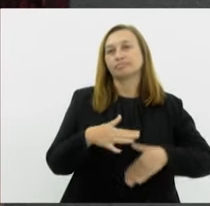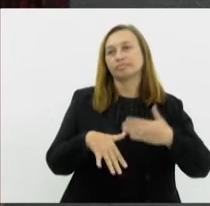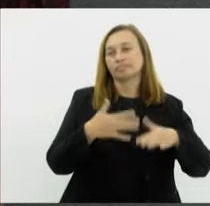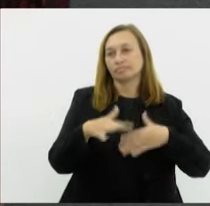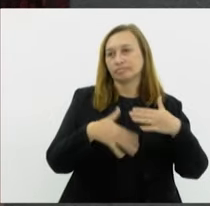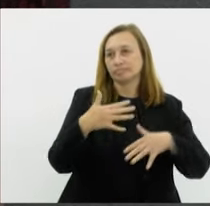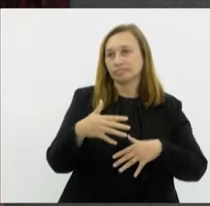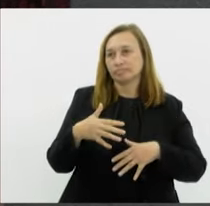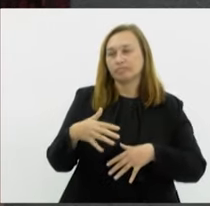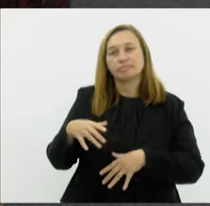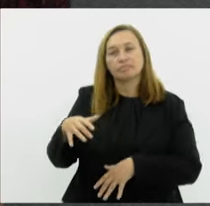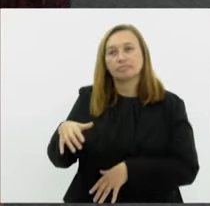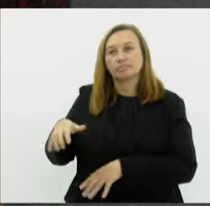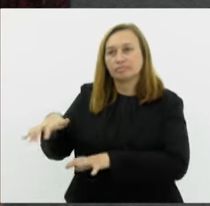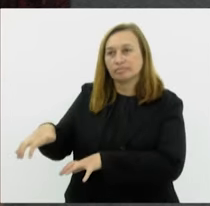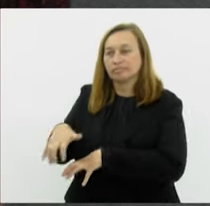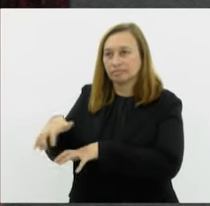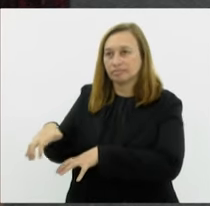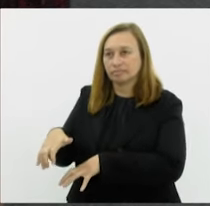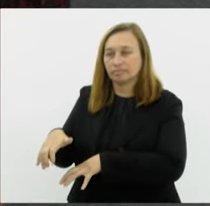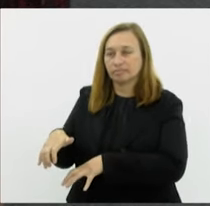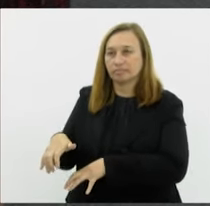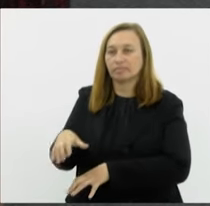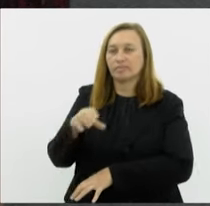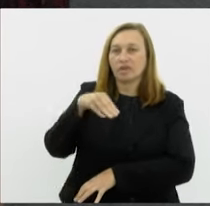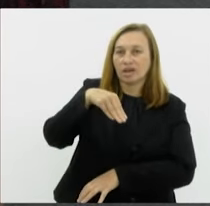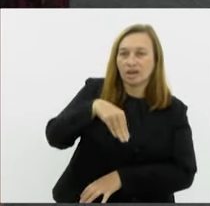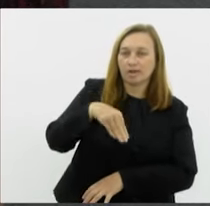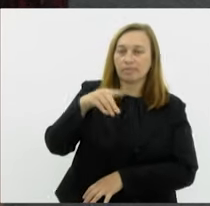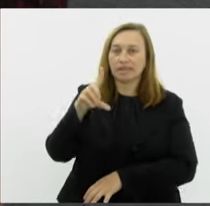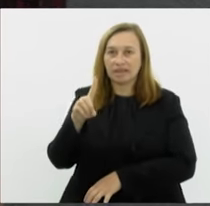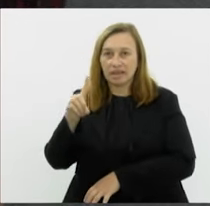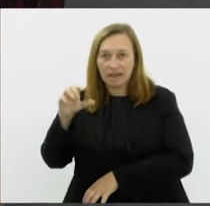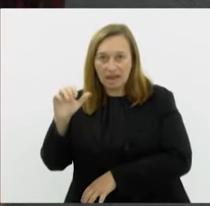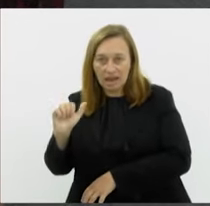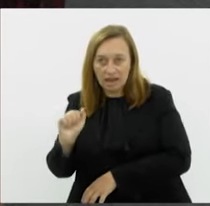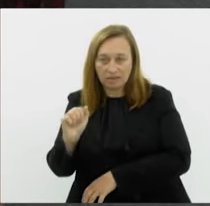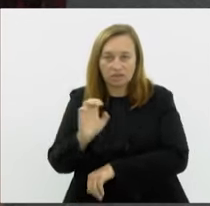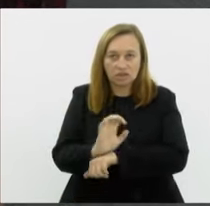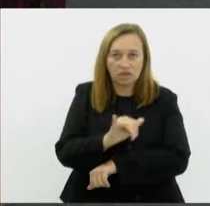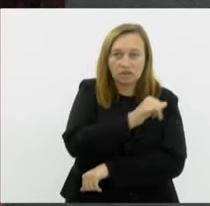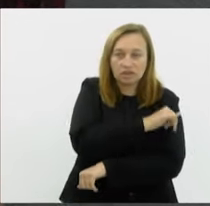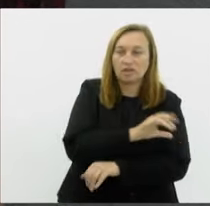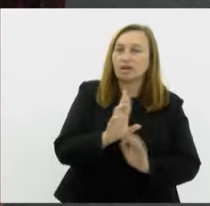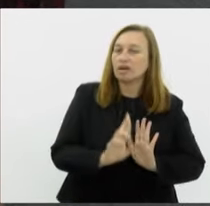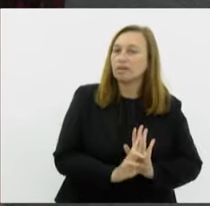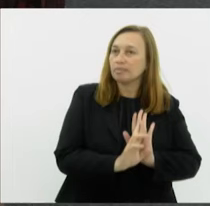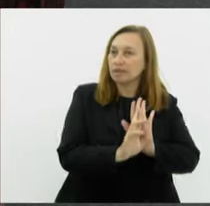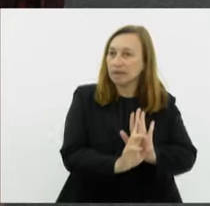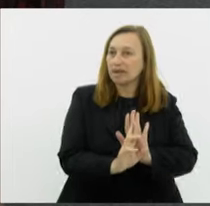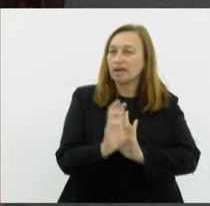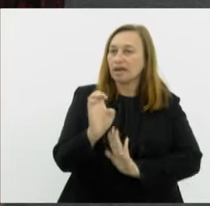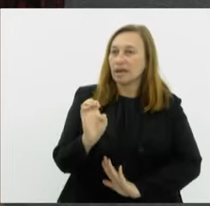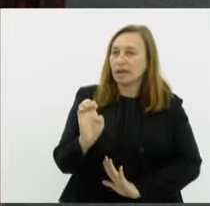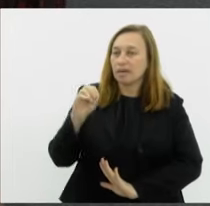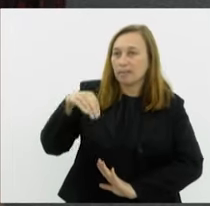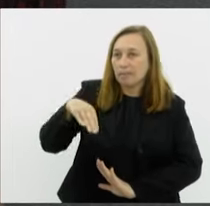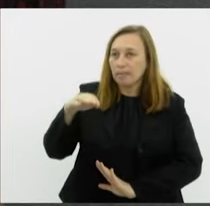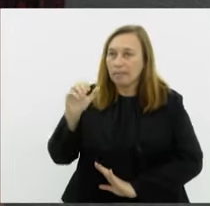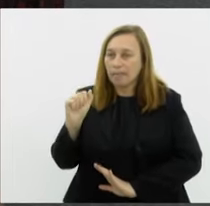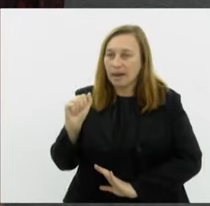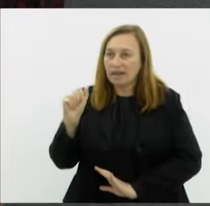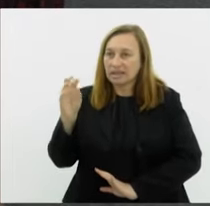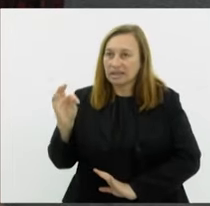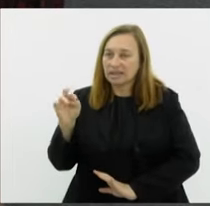Agricultura Familiar, o MDA, aqui do Estado do Rio de Janeiro, representações da Emater de todo o